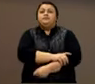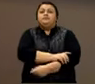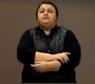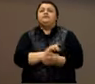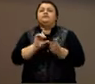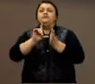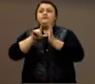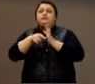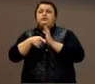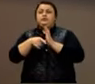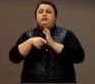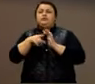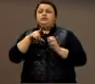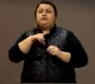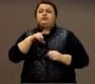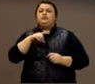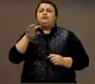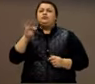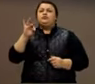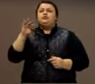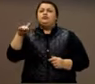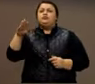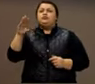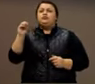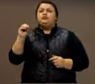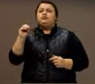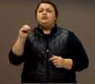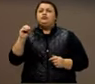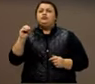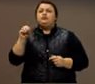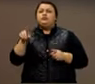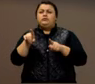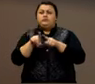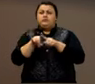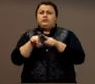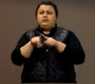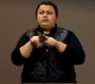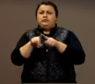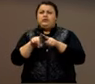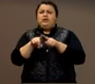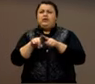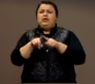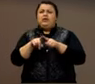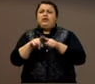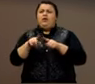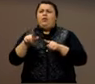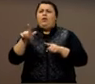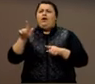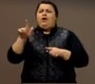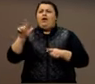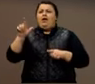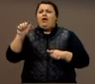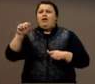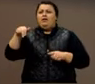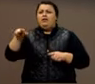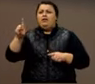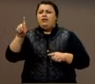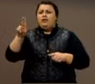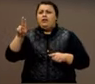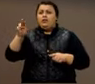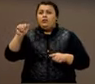Depois nós temos o timo. O timo é uma glândula que está bem desenvolvida em recém-nascidos. Depois,